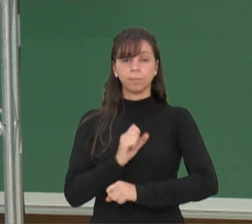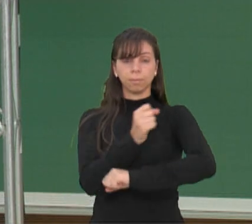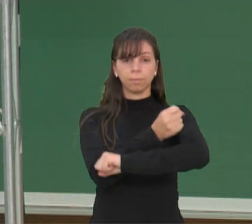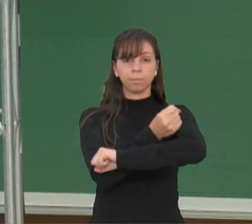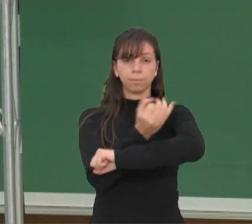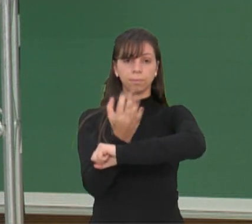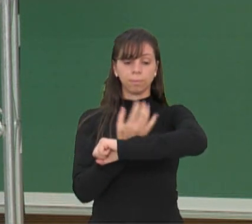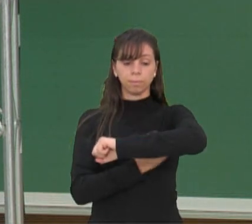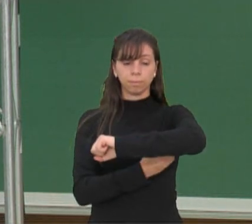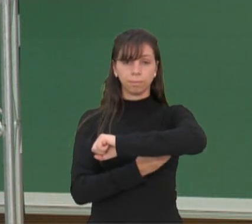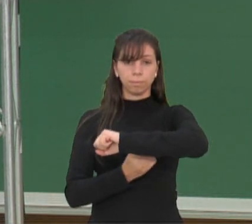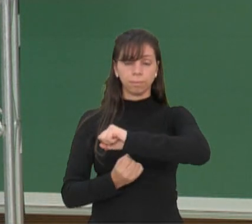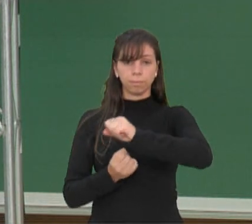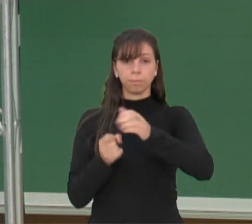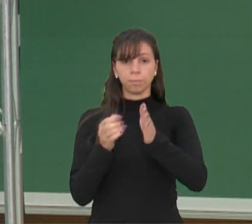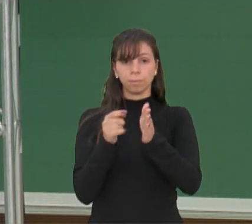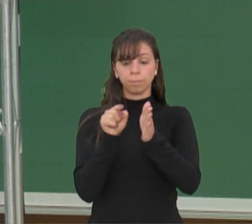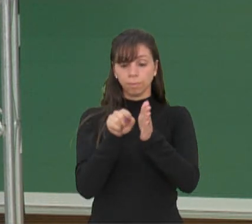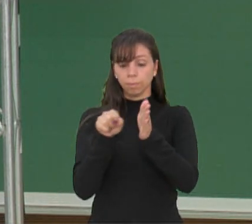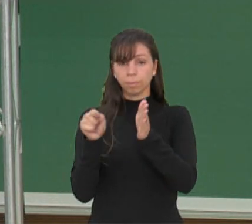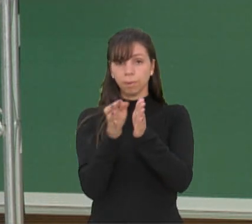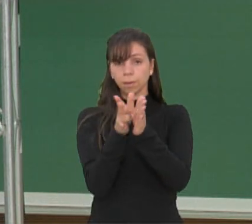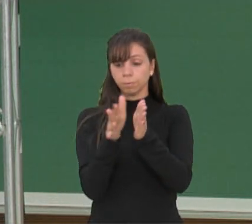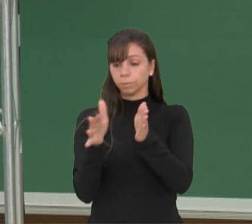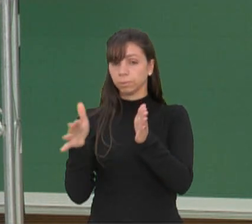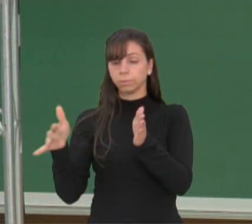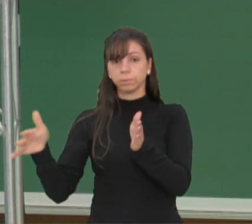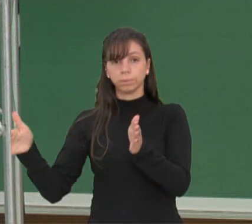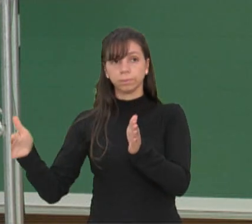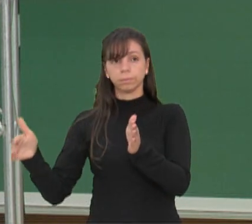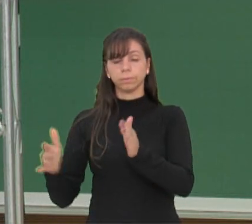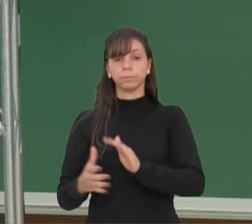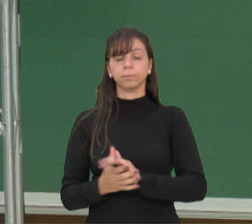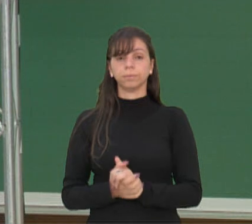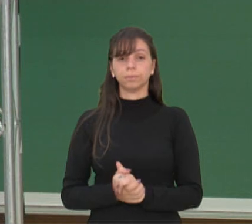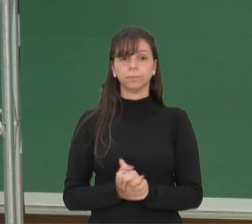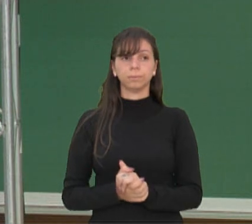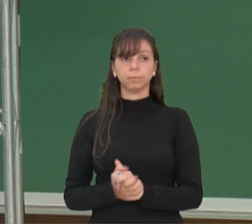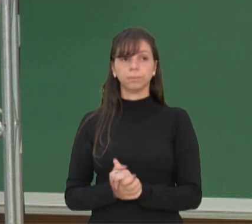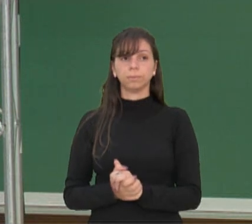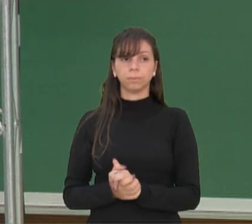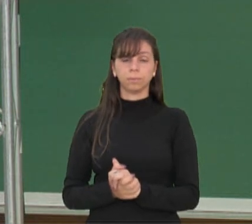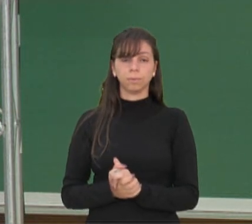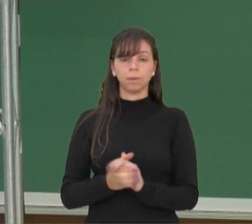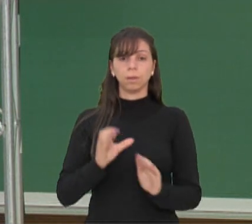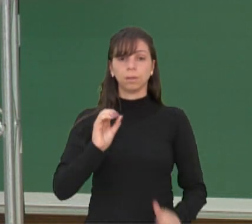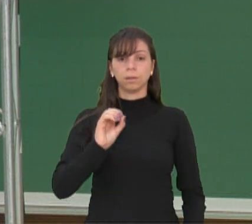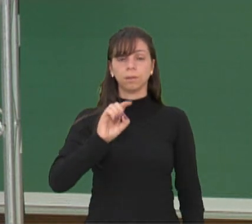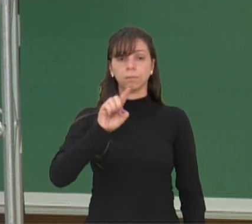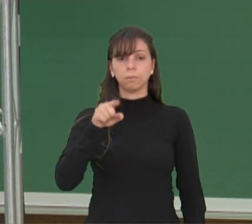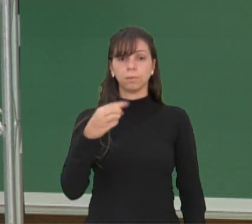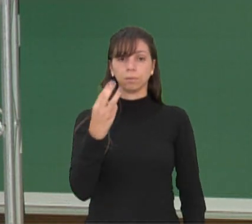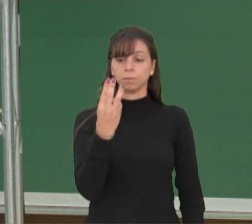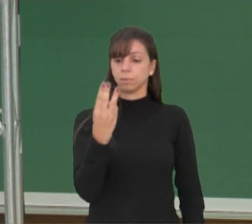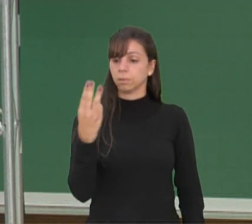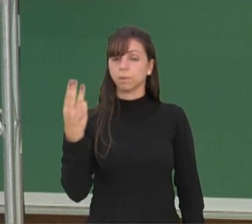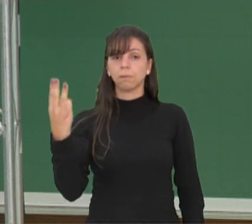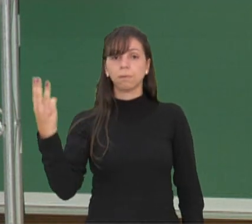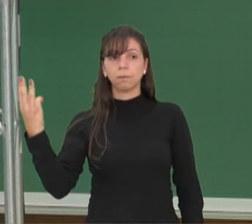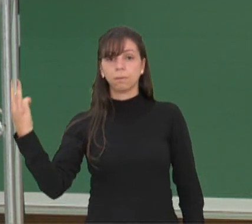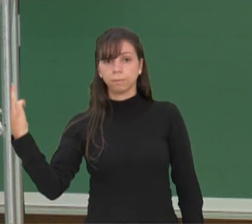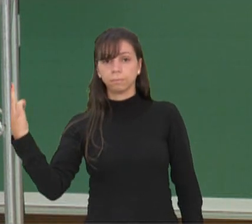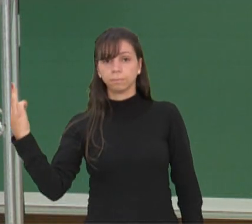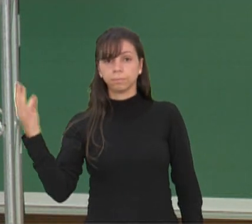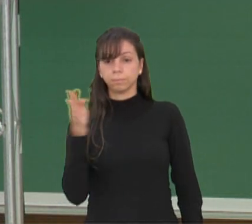periódica. Poderia ser 1/3 aqui. 1/3, se você fizer o teste depois, dá 0,33333. Dízima